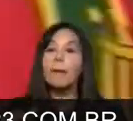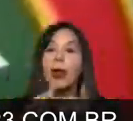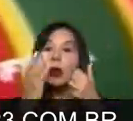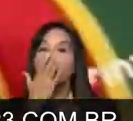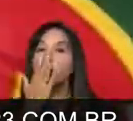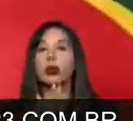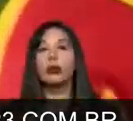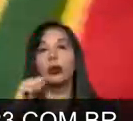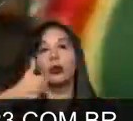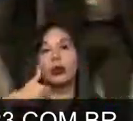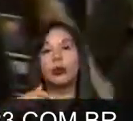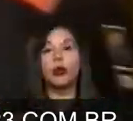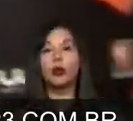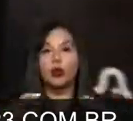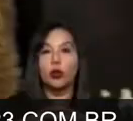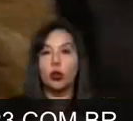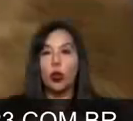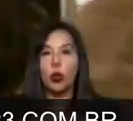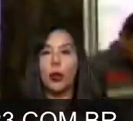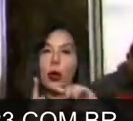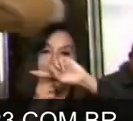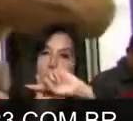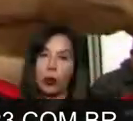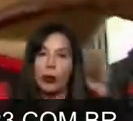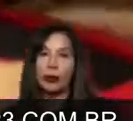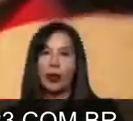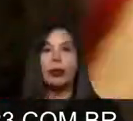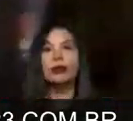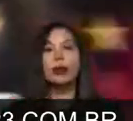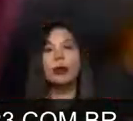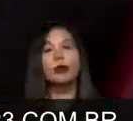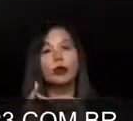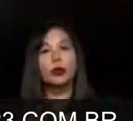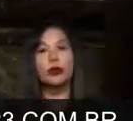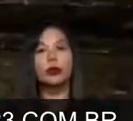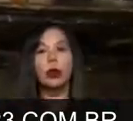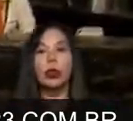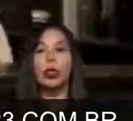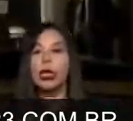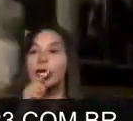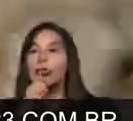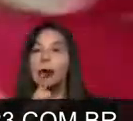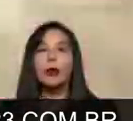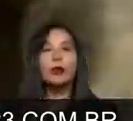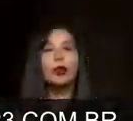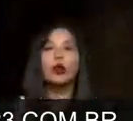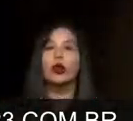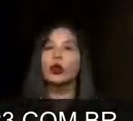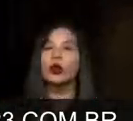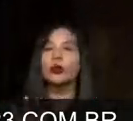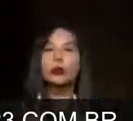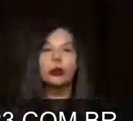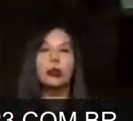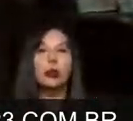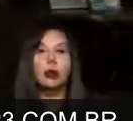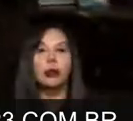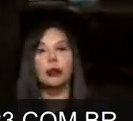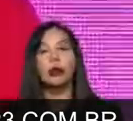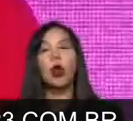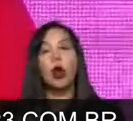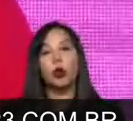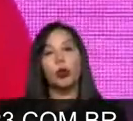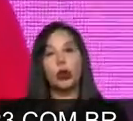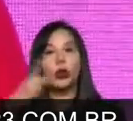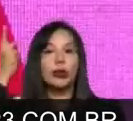do primeiro turno da competição, em um torneio de tiro curto que vai acontecer em Araraquara, no interior